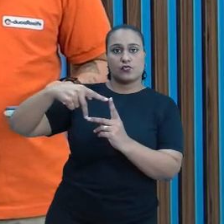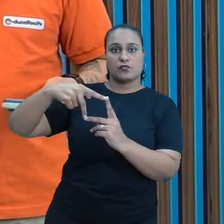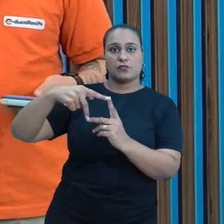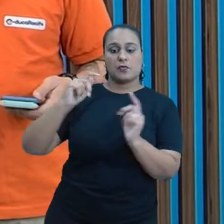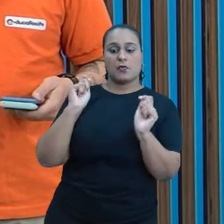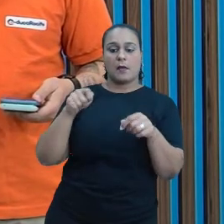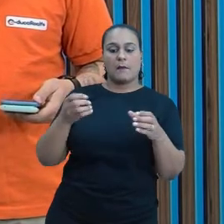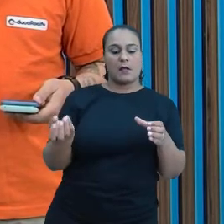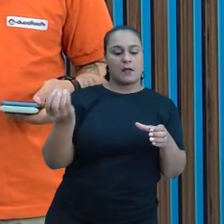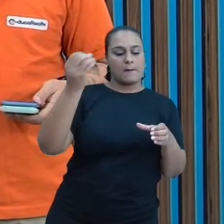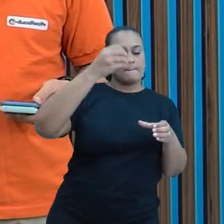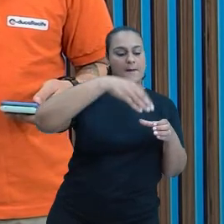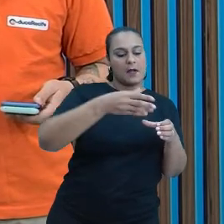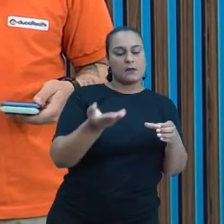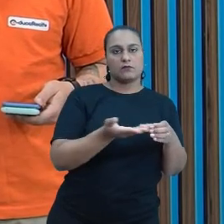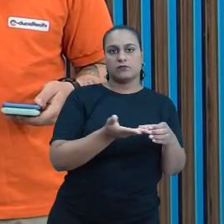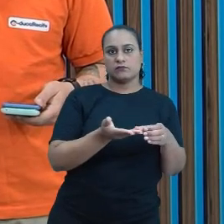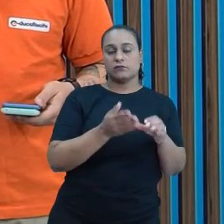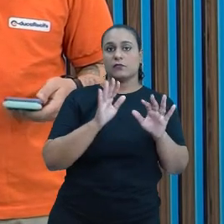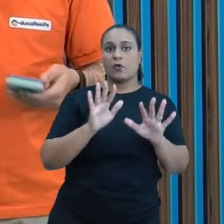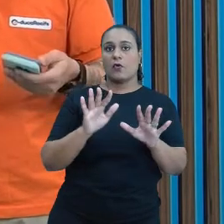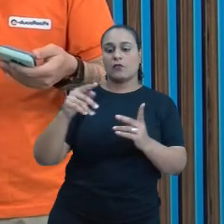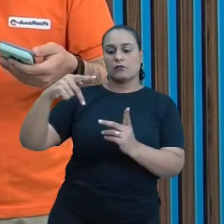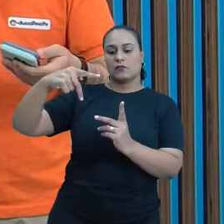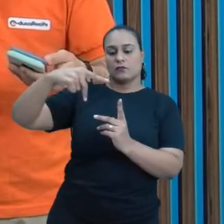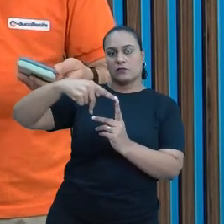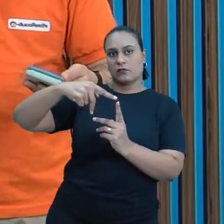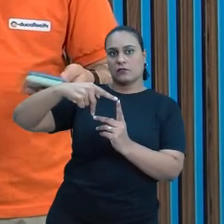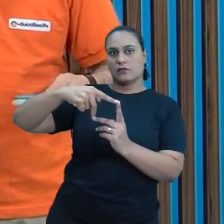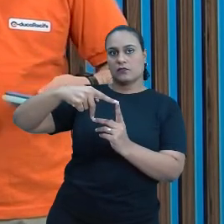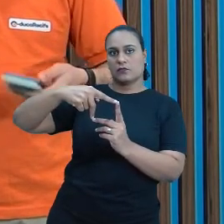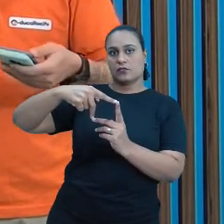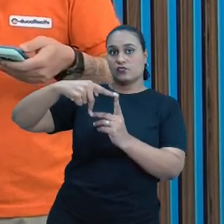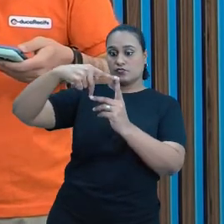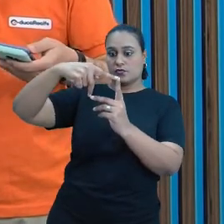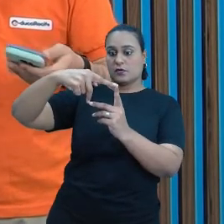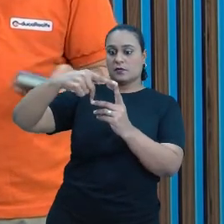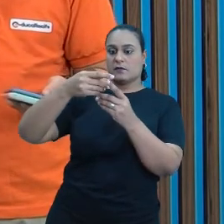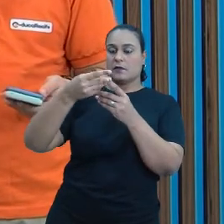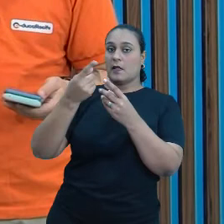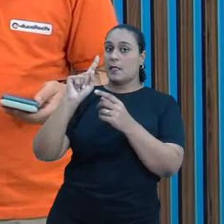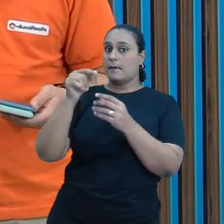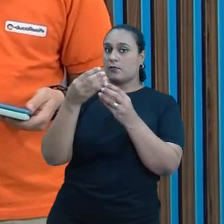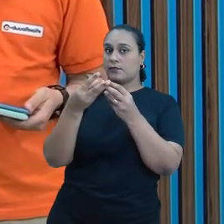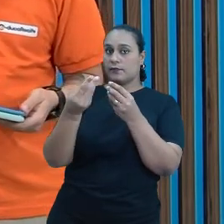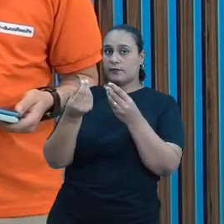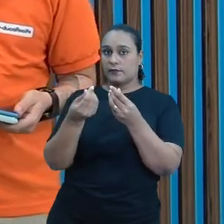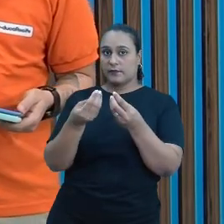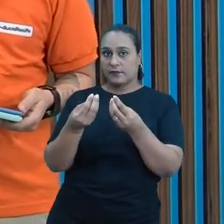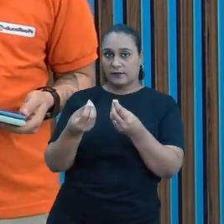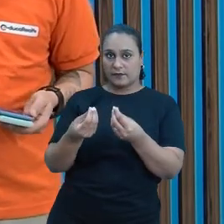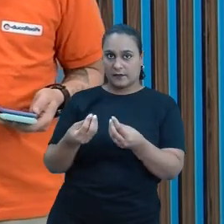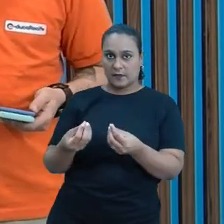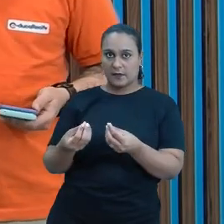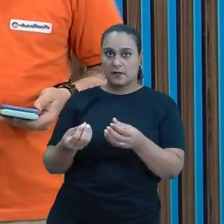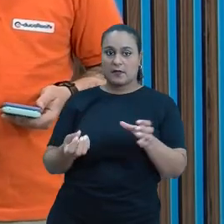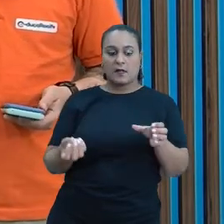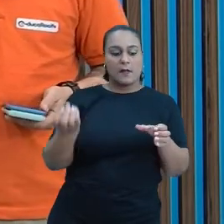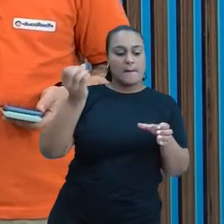estou considerando que você vai colocar os cubinhos, o gelo vai derreter, ou seja, depois de derretido esses cubinhos,